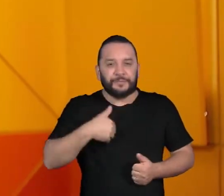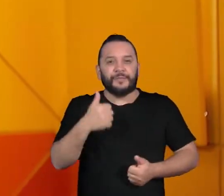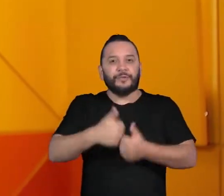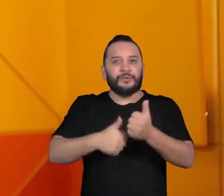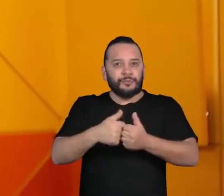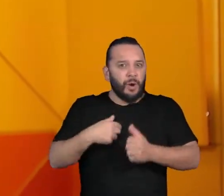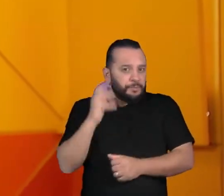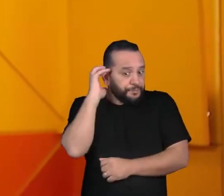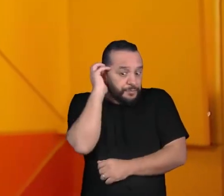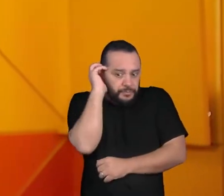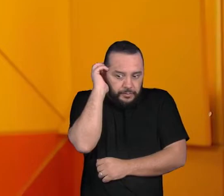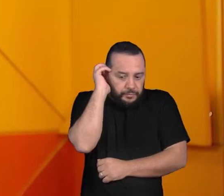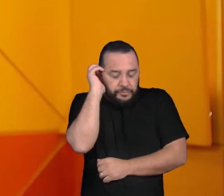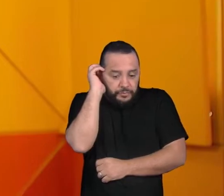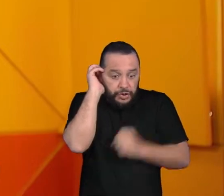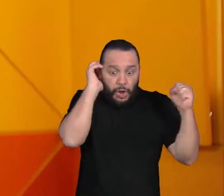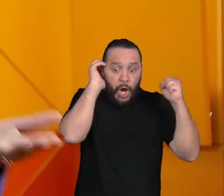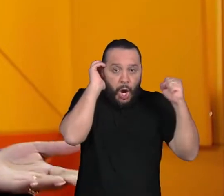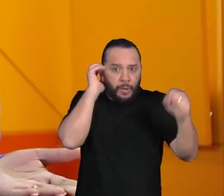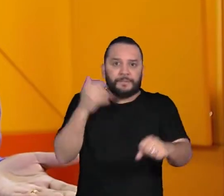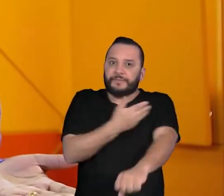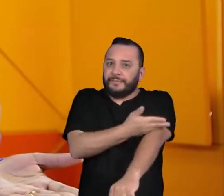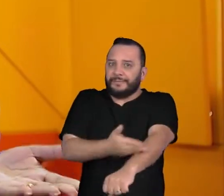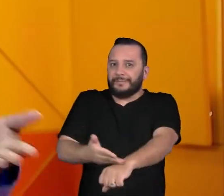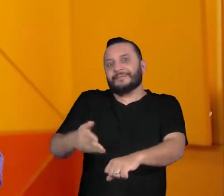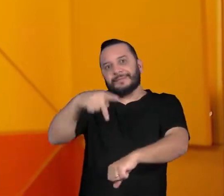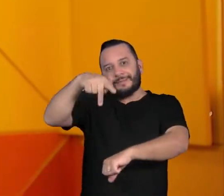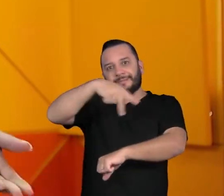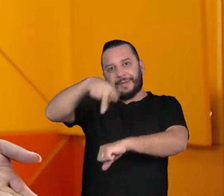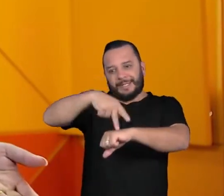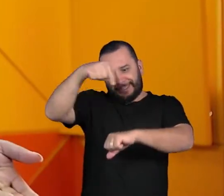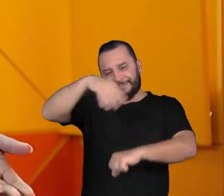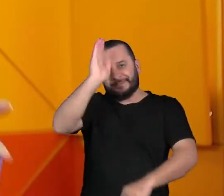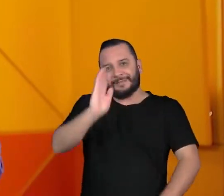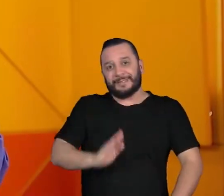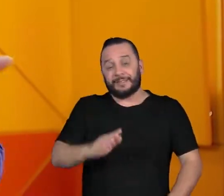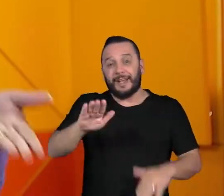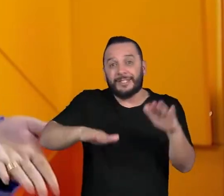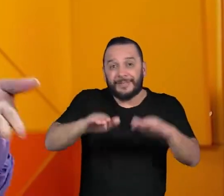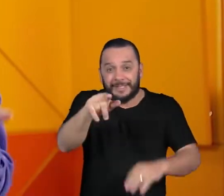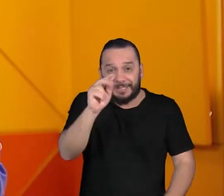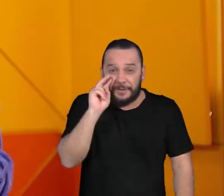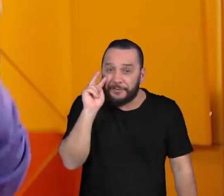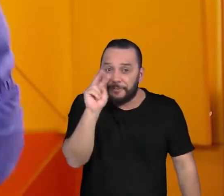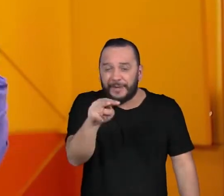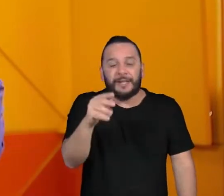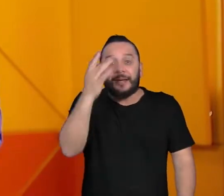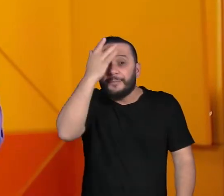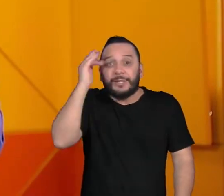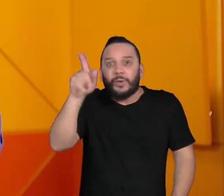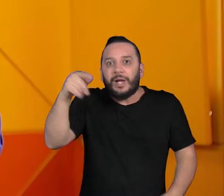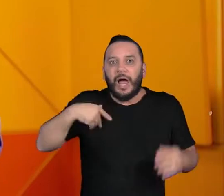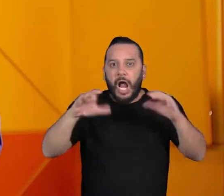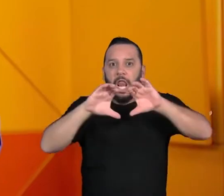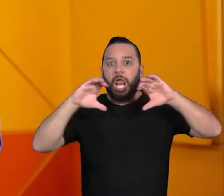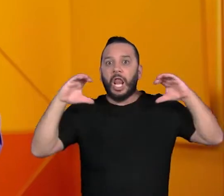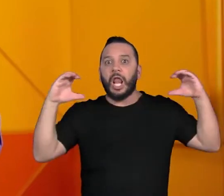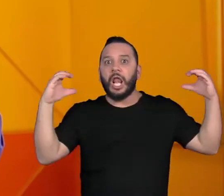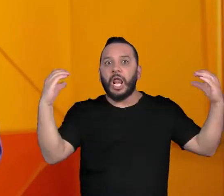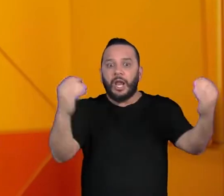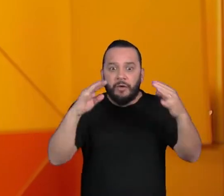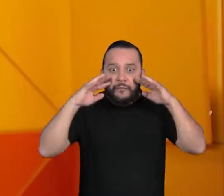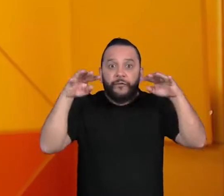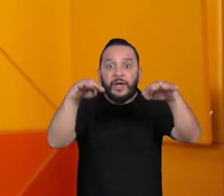mania nacional, é verdade. Muitas vezes a gente vê torcedores assistindo o jogo ali no estádio, mas com o ouvido